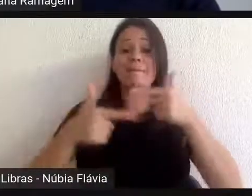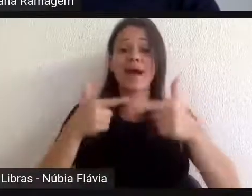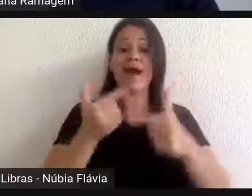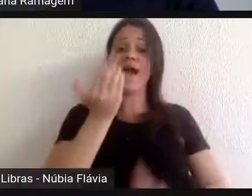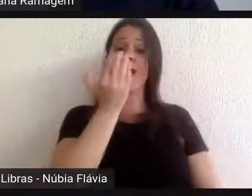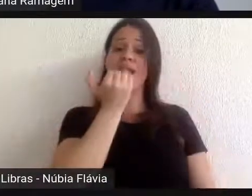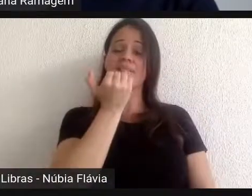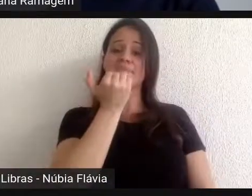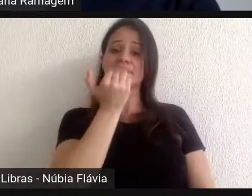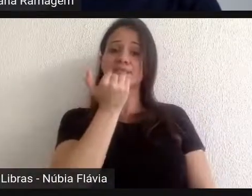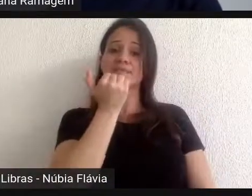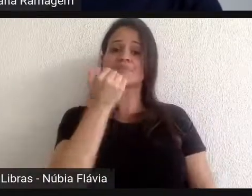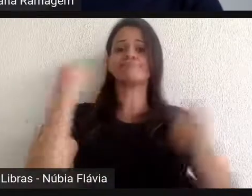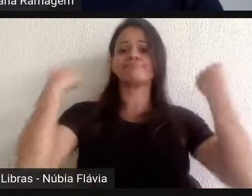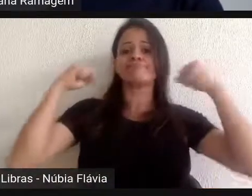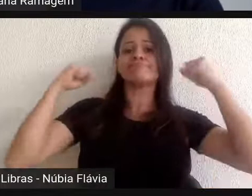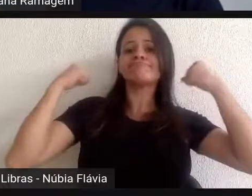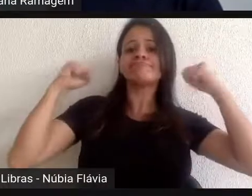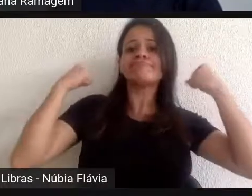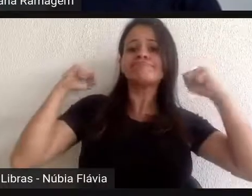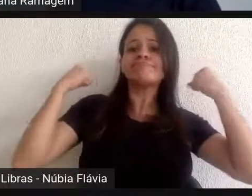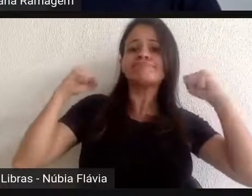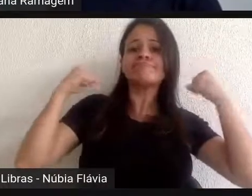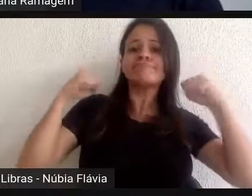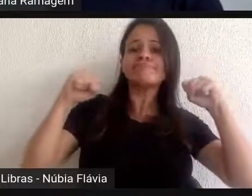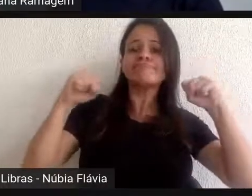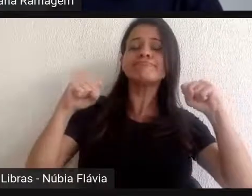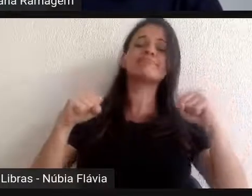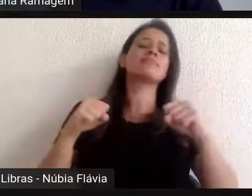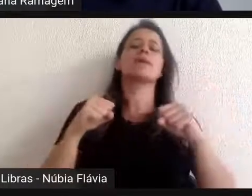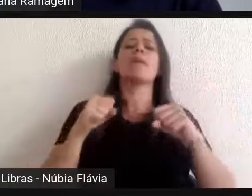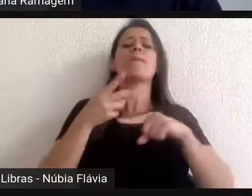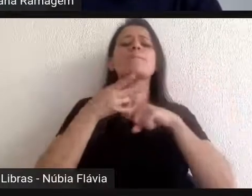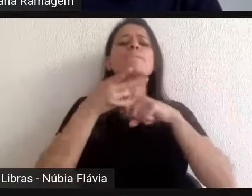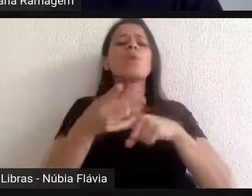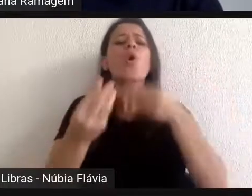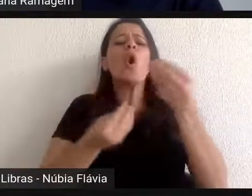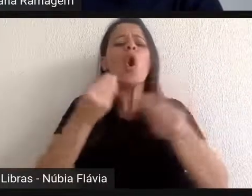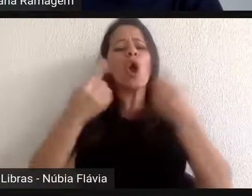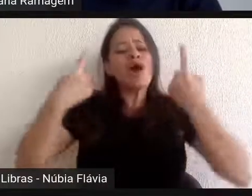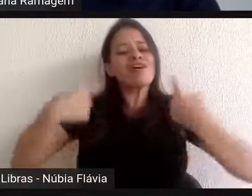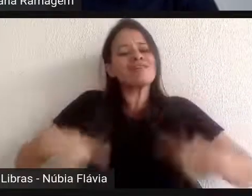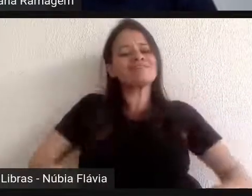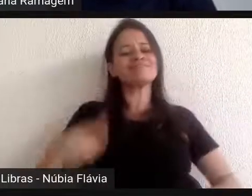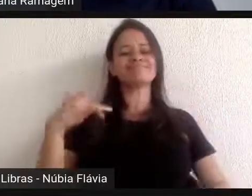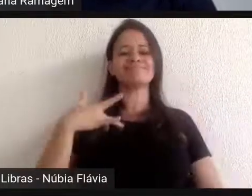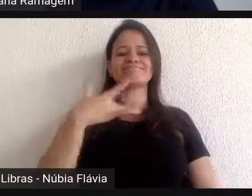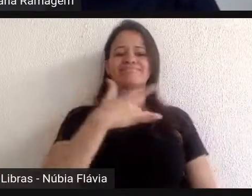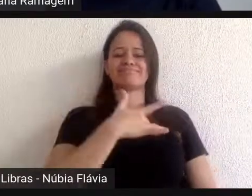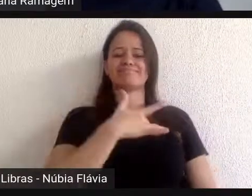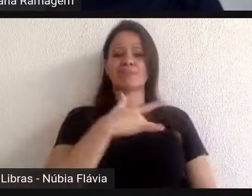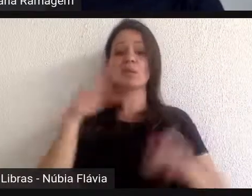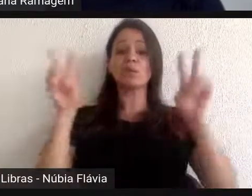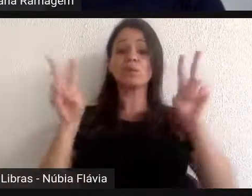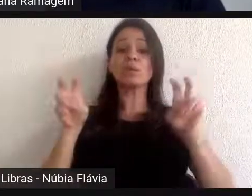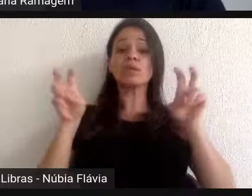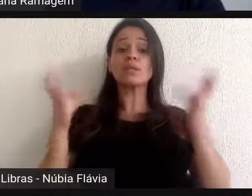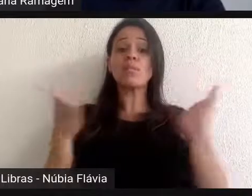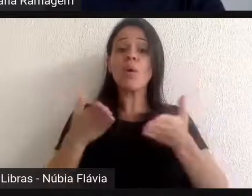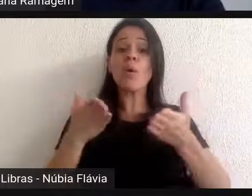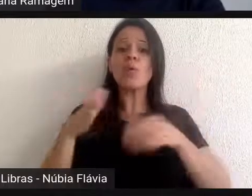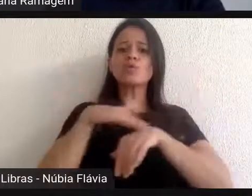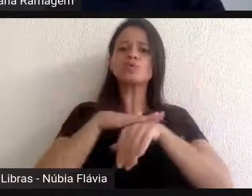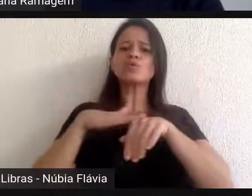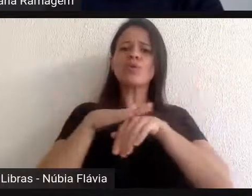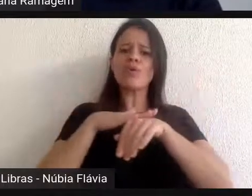de atividade física, de procura pelo bem-estar. O tema da nossa conversa de hoje, da nossa